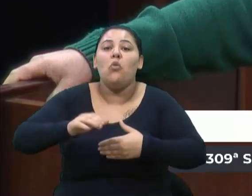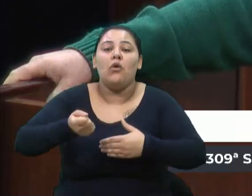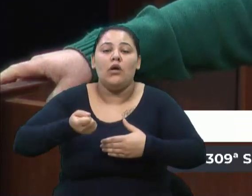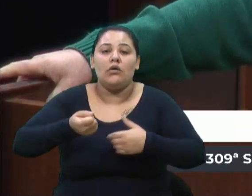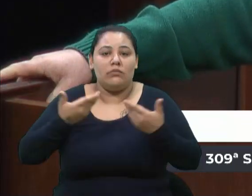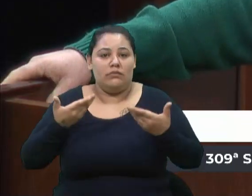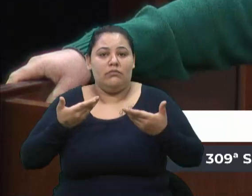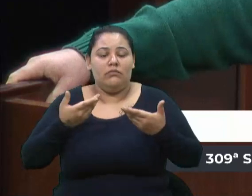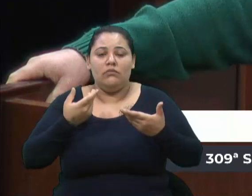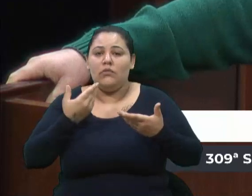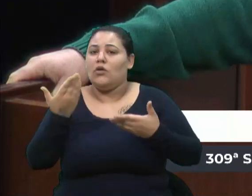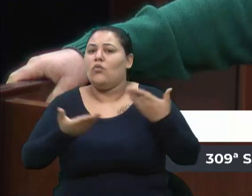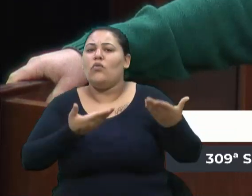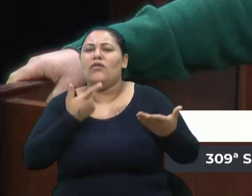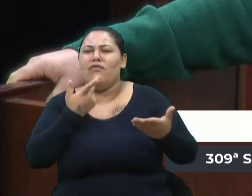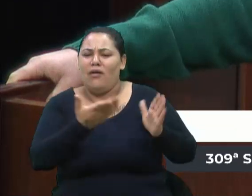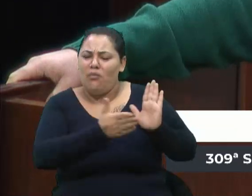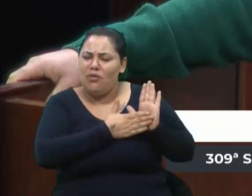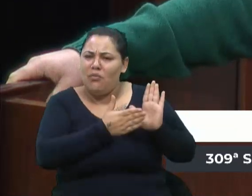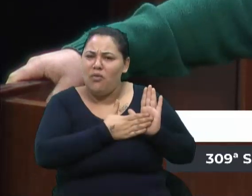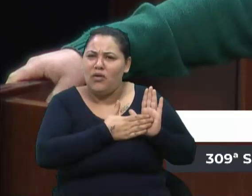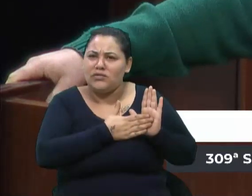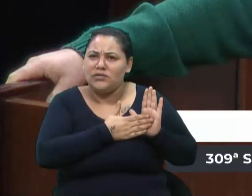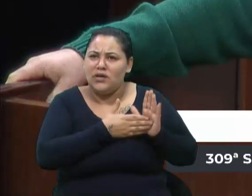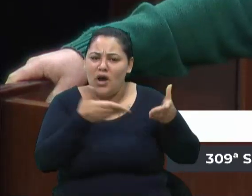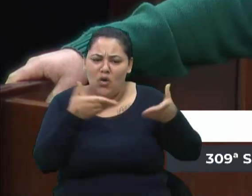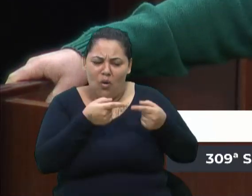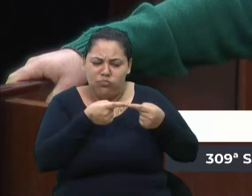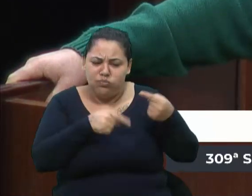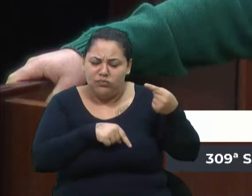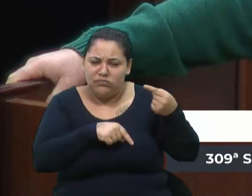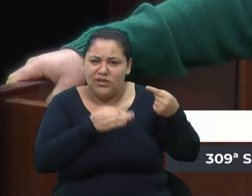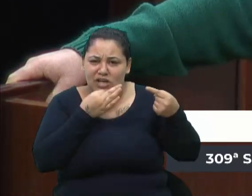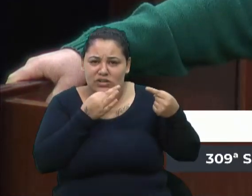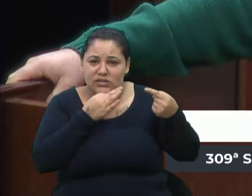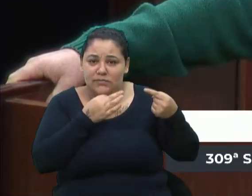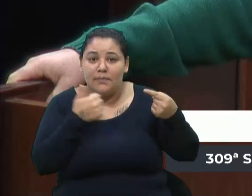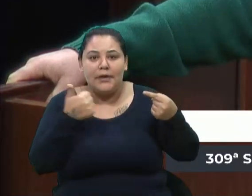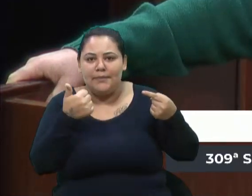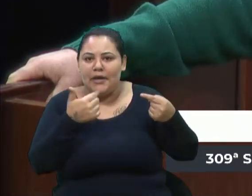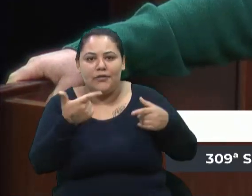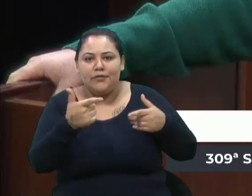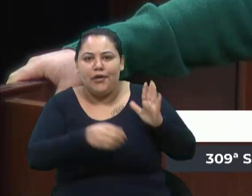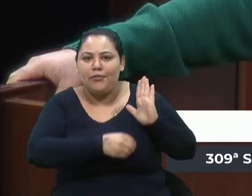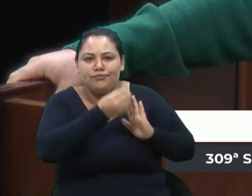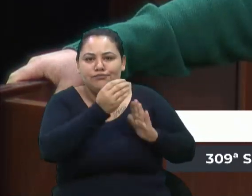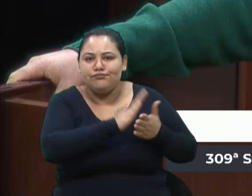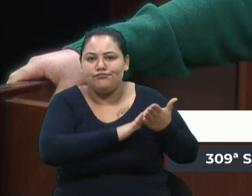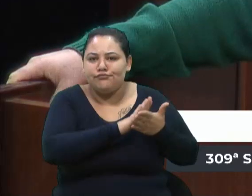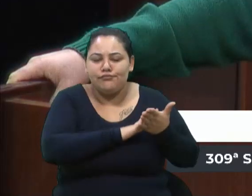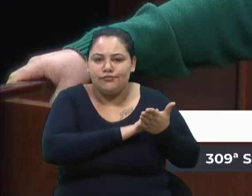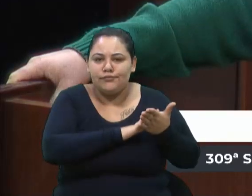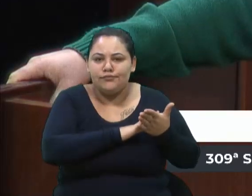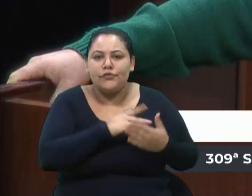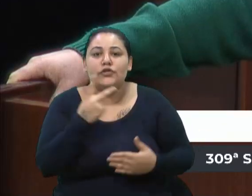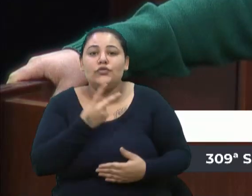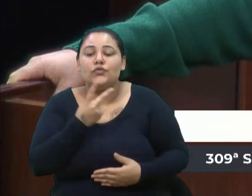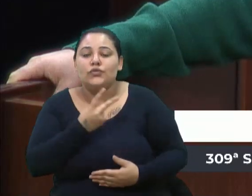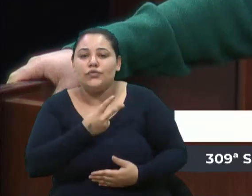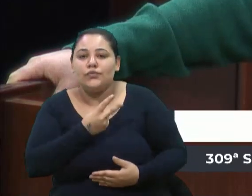eu acho que é inviável para que isso primeiro que a gente não tem orçamento mais né e segundo